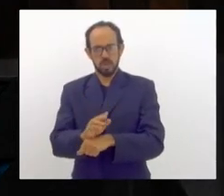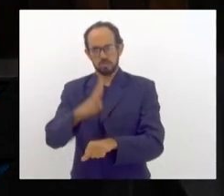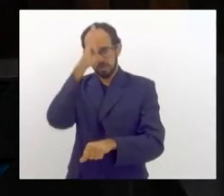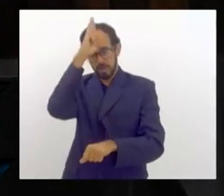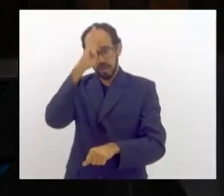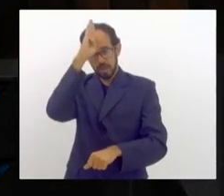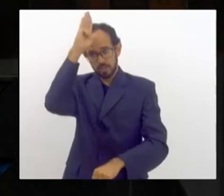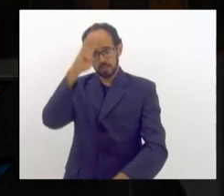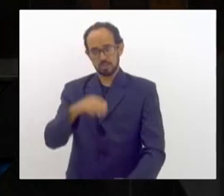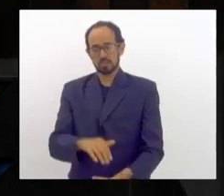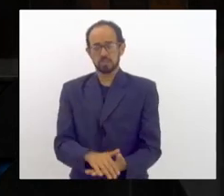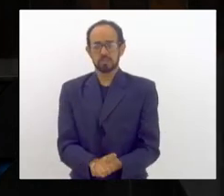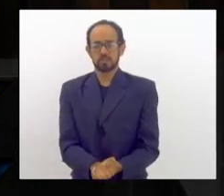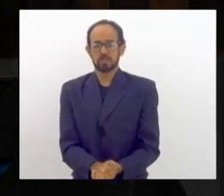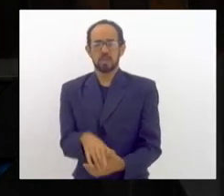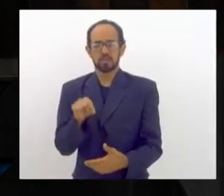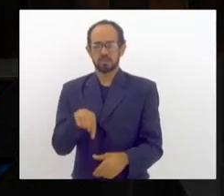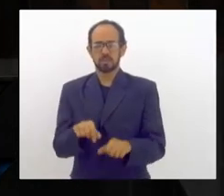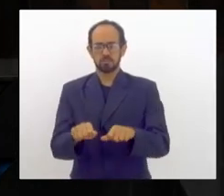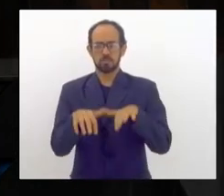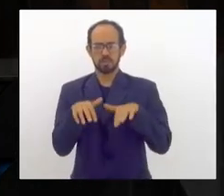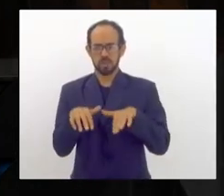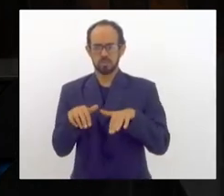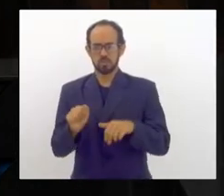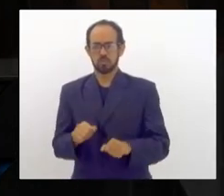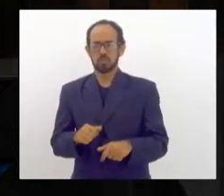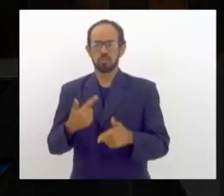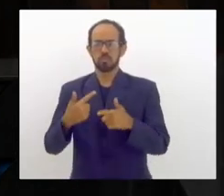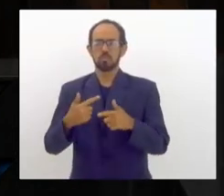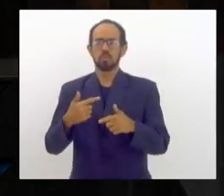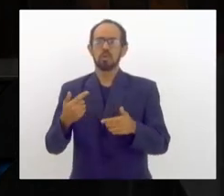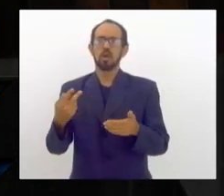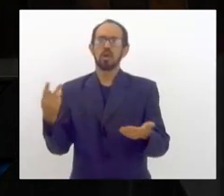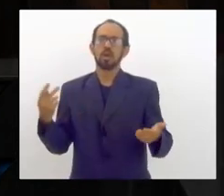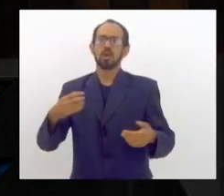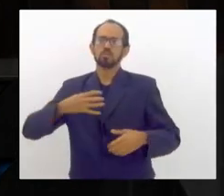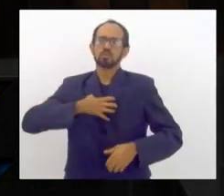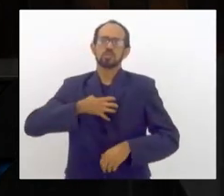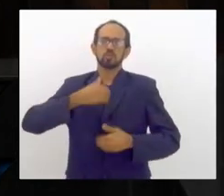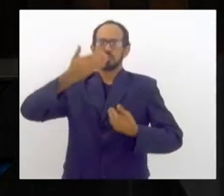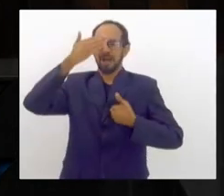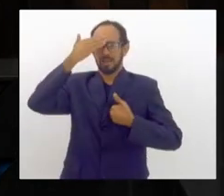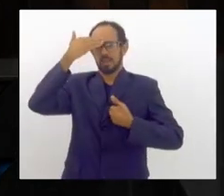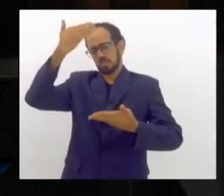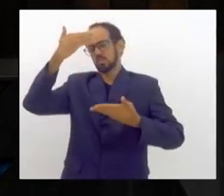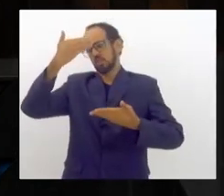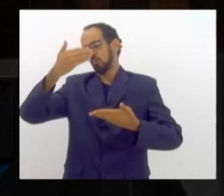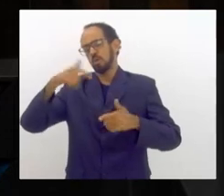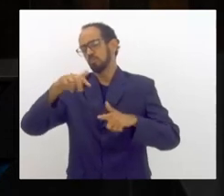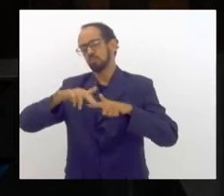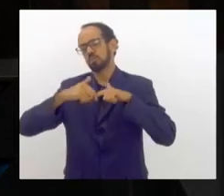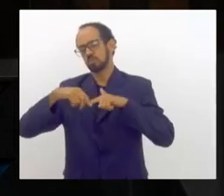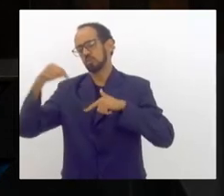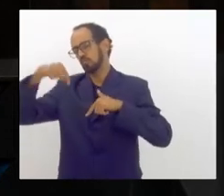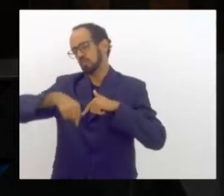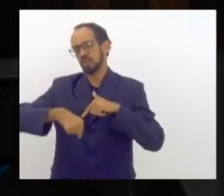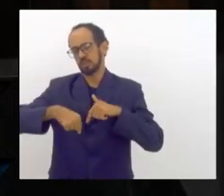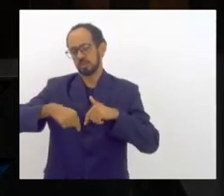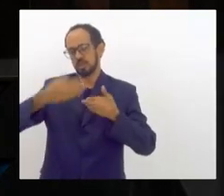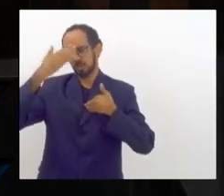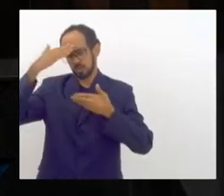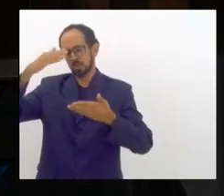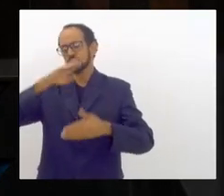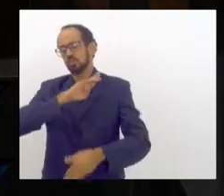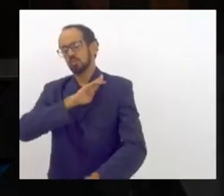sempre valorosa e aqui no plenário conosco. O motivo que me traz hoje, em primeiro lugar, é a gratidão, o agradecimento, já o fiz anteriormente, agradecer ao presidente